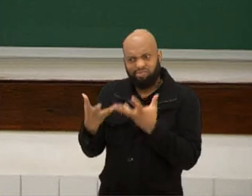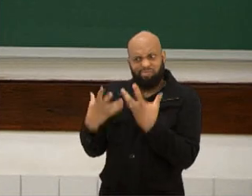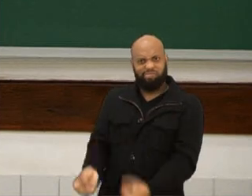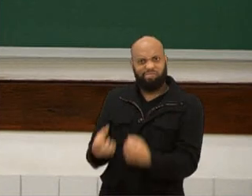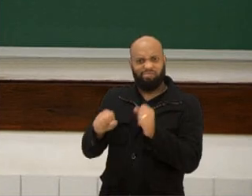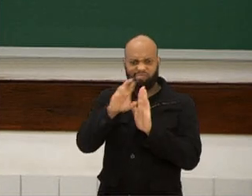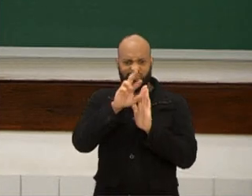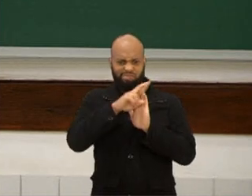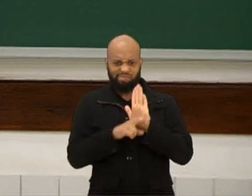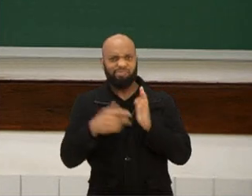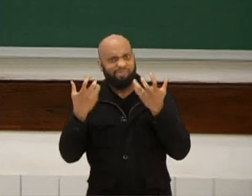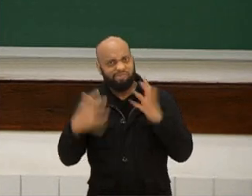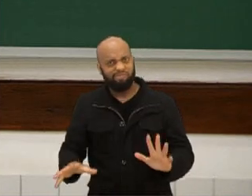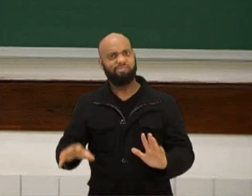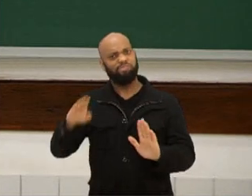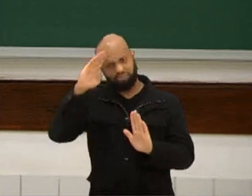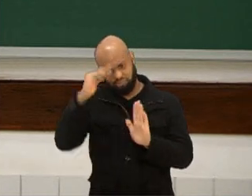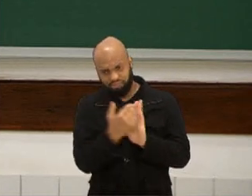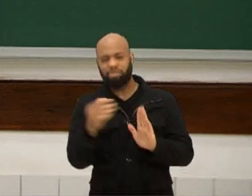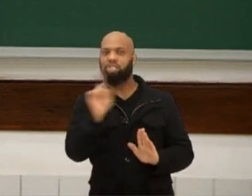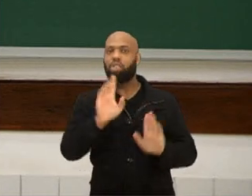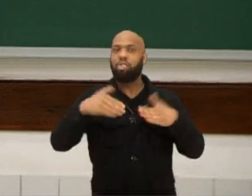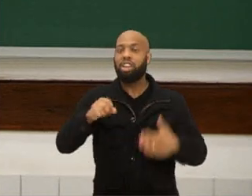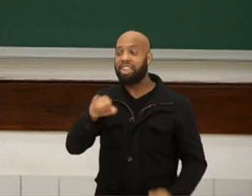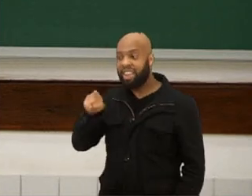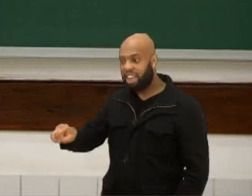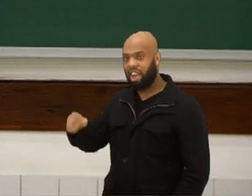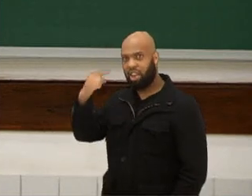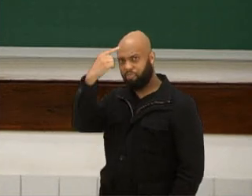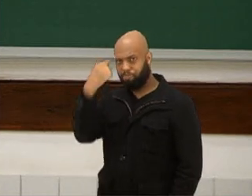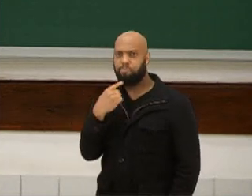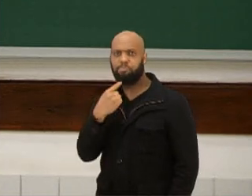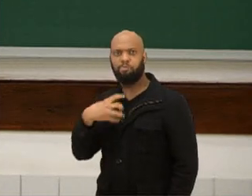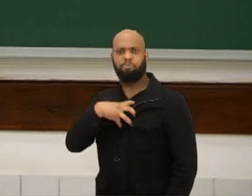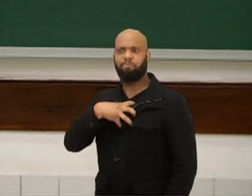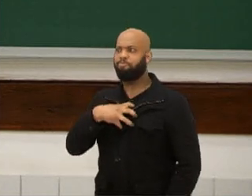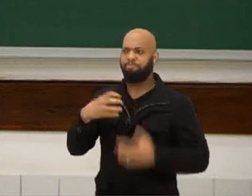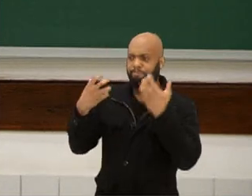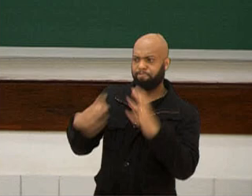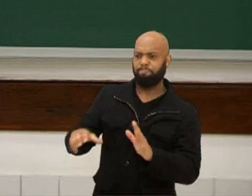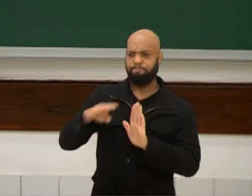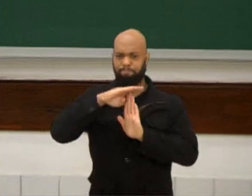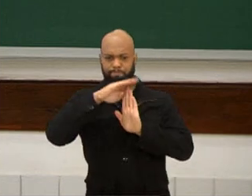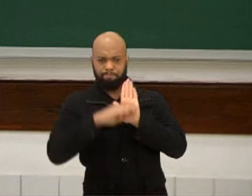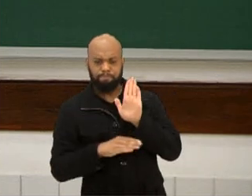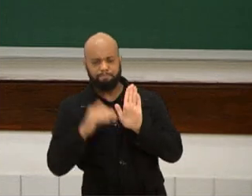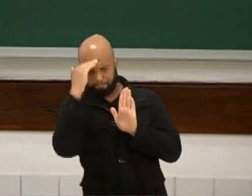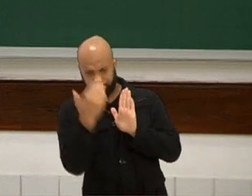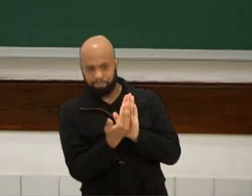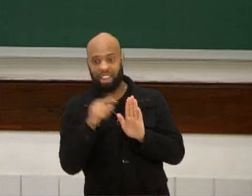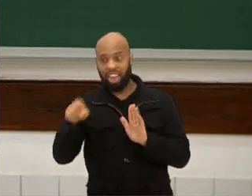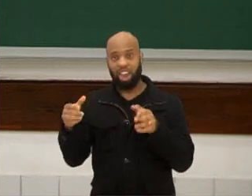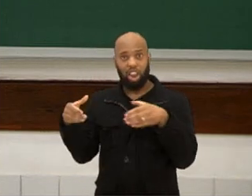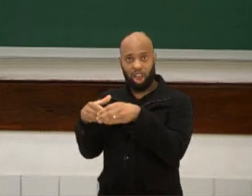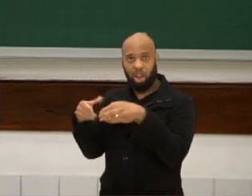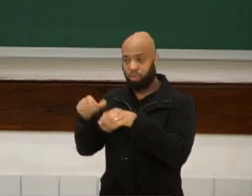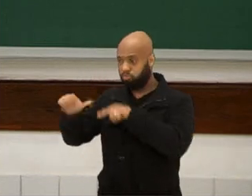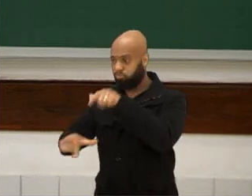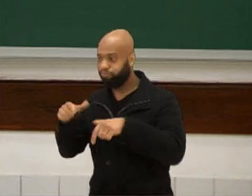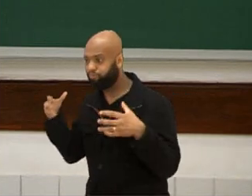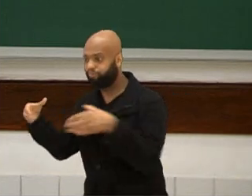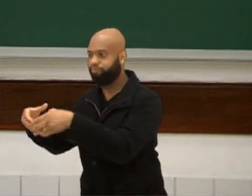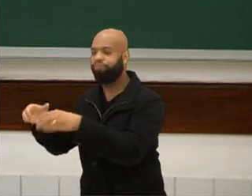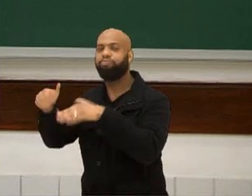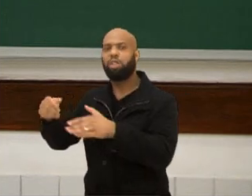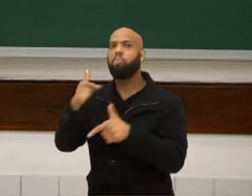estar descontente, então pense, se ela era uma pessoa descontente, alguém que era vindo da classe trabalhadora,